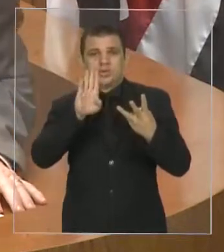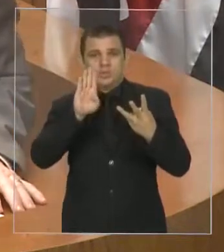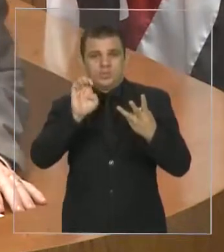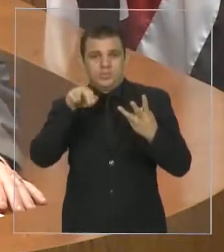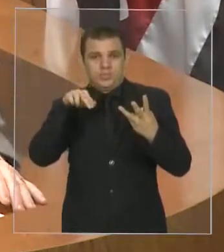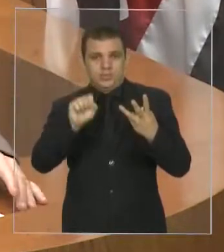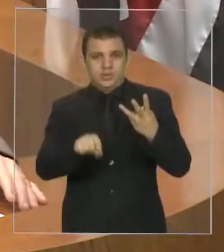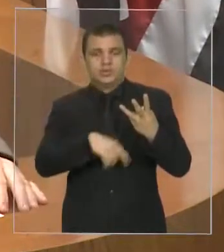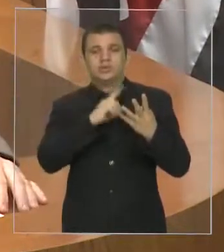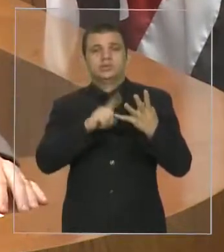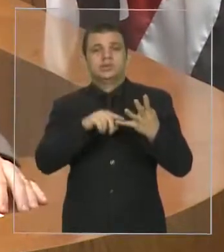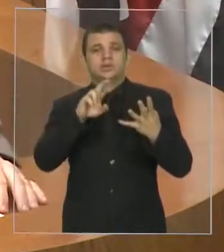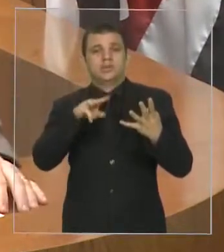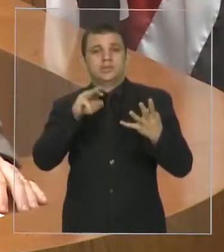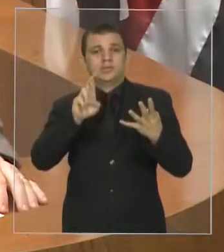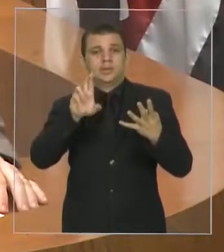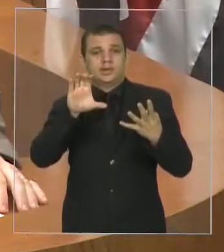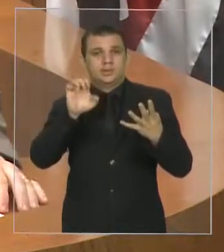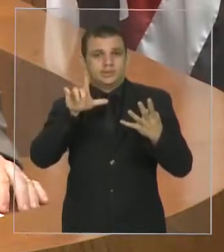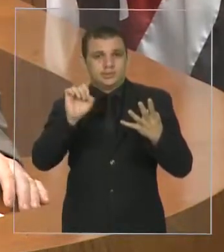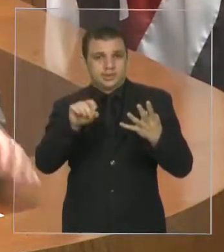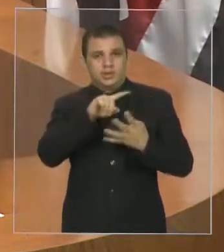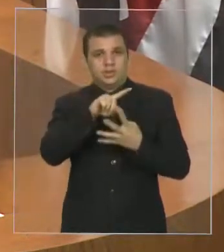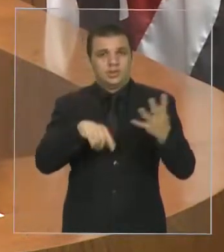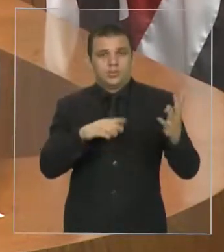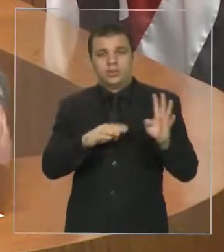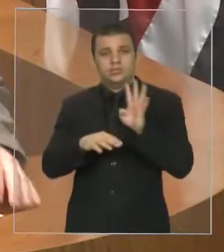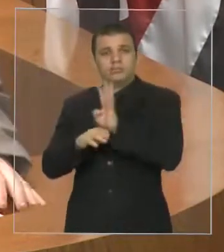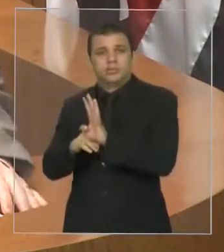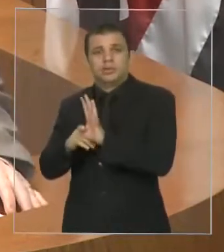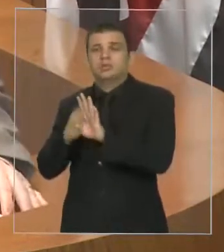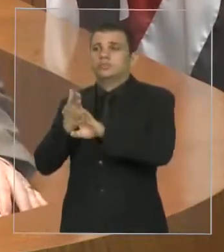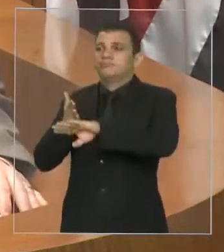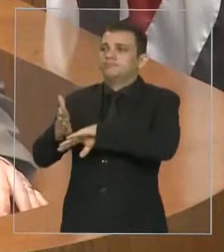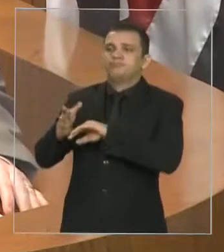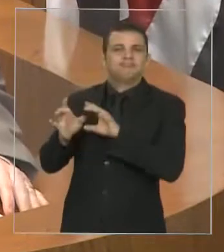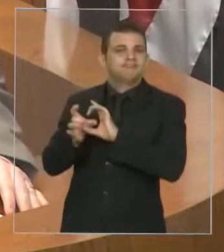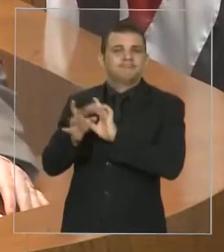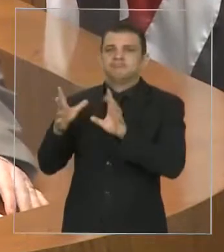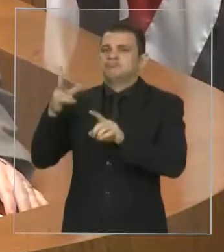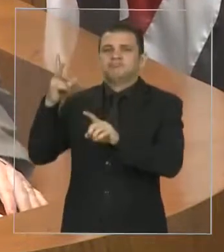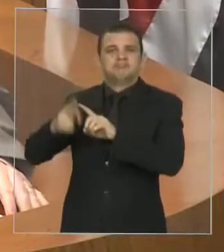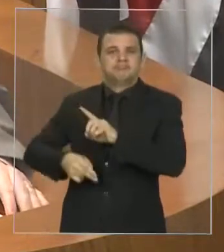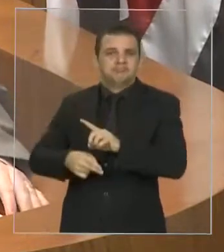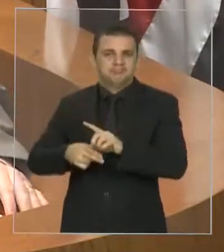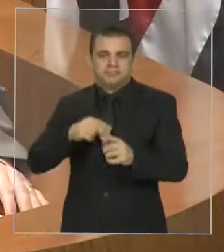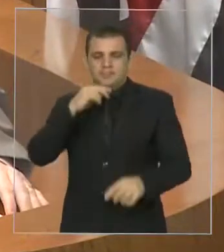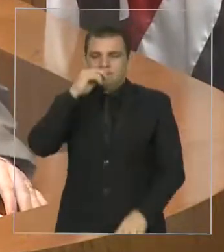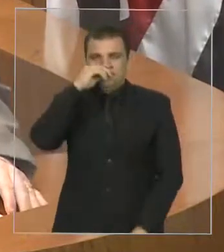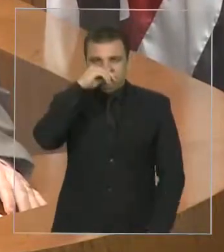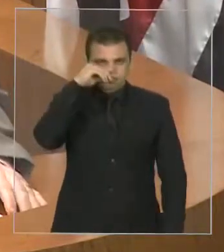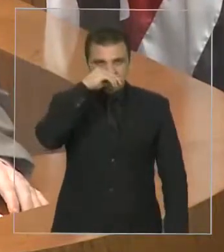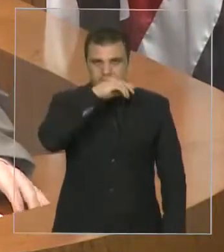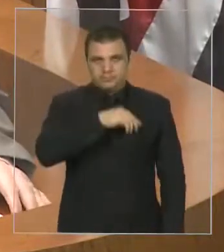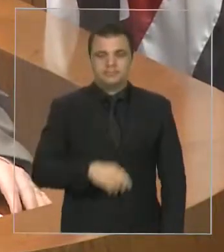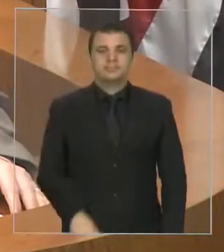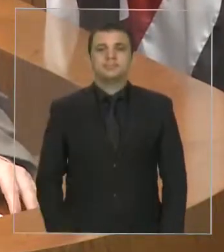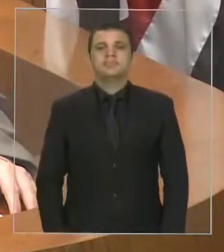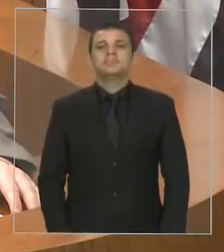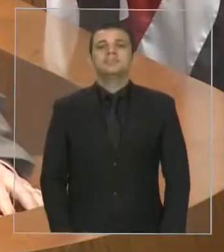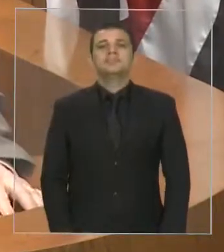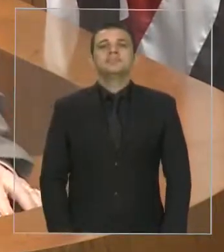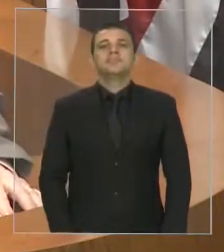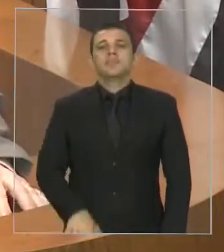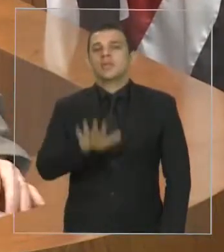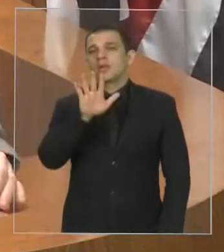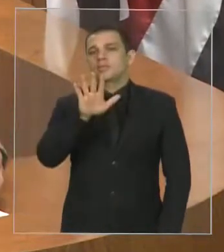para olhar o que tinha dentro do prédio. Mas, voltando a este assunto, que nós não estamos falando mais deste caso que já